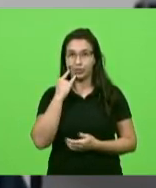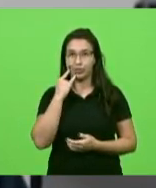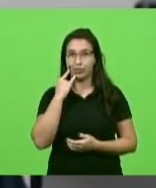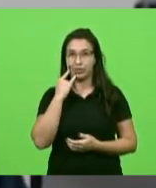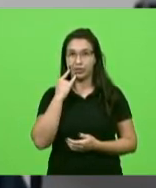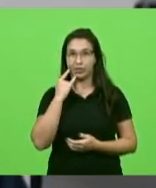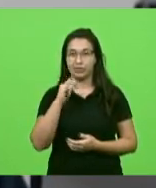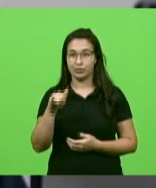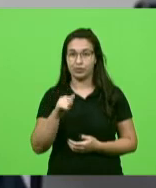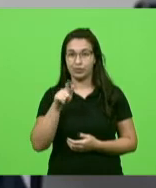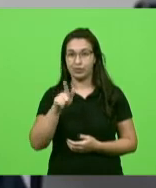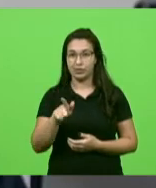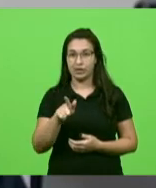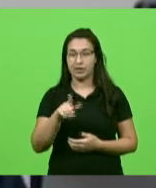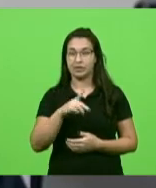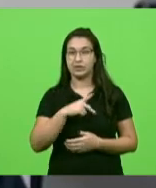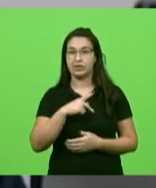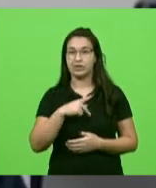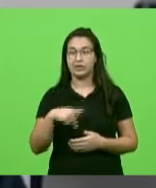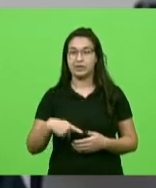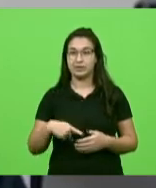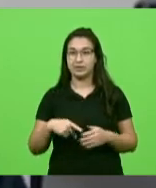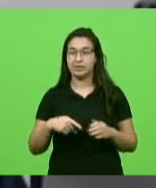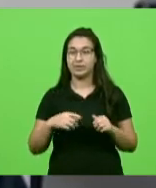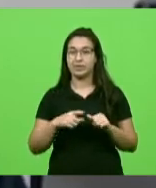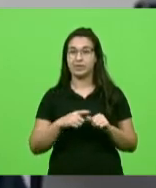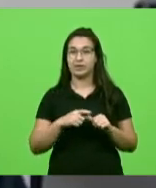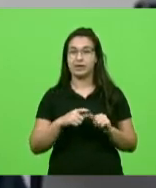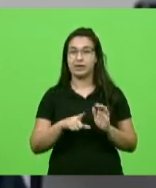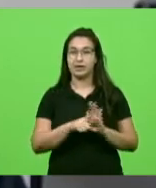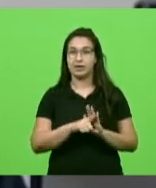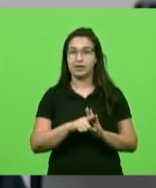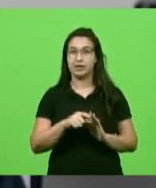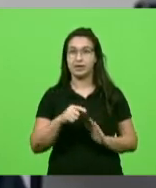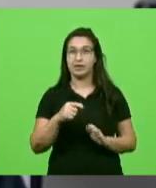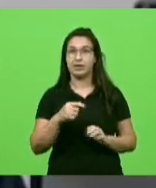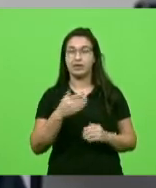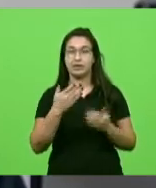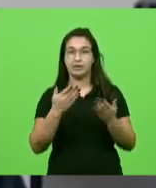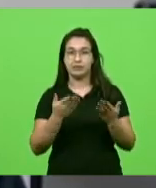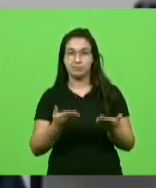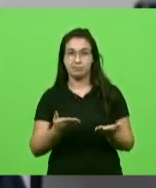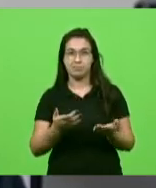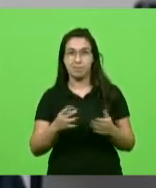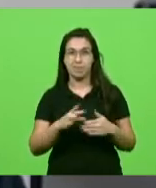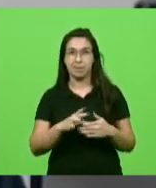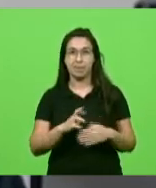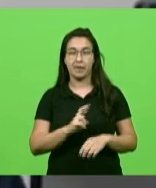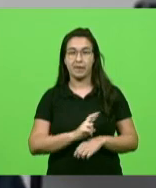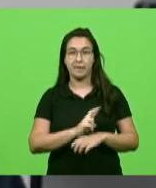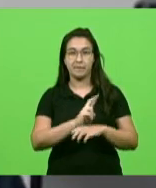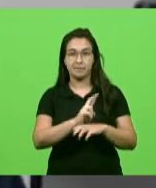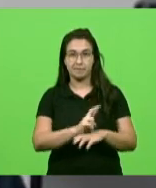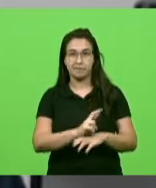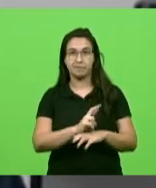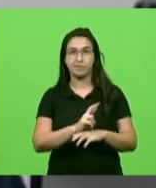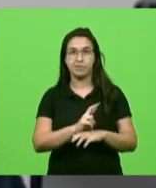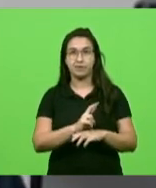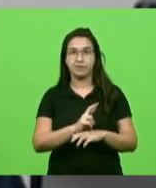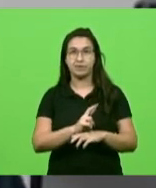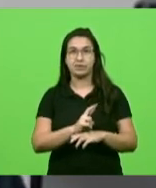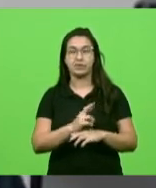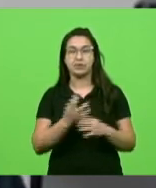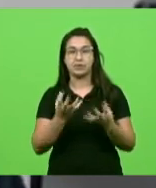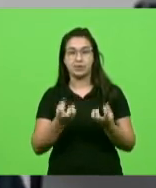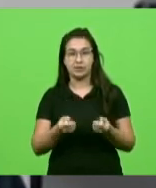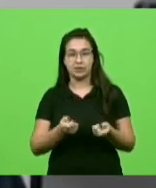o artigo nono e 27 da Lei 1.079 ao concluir que o ato Legião atribuída ao representado por ser atentatório